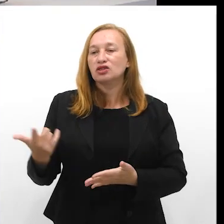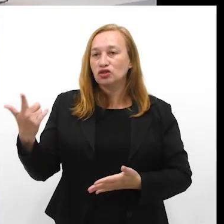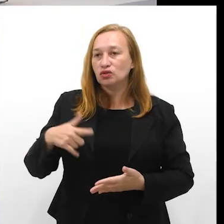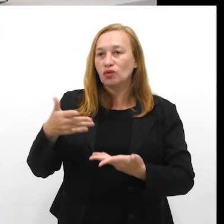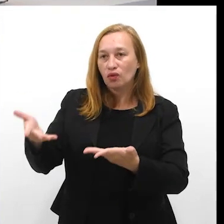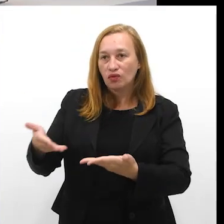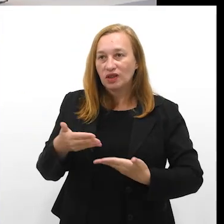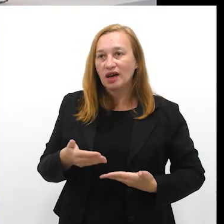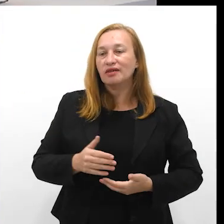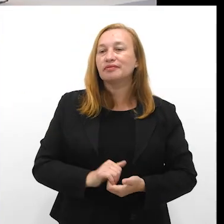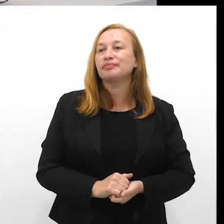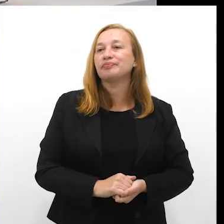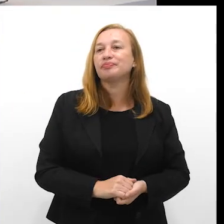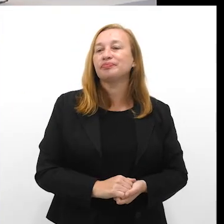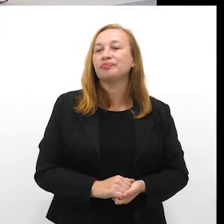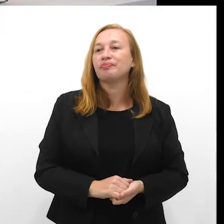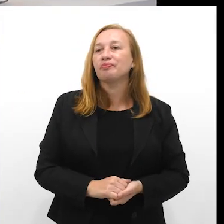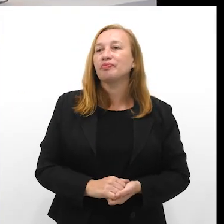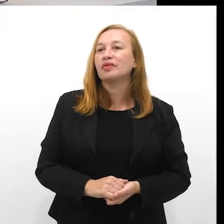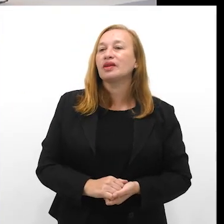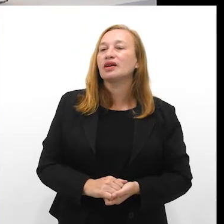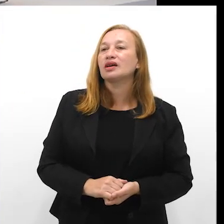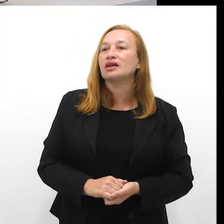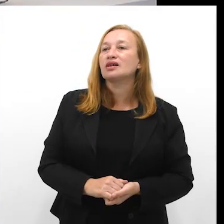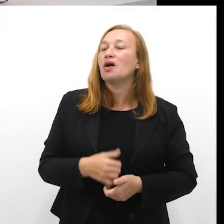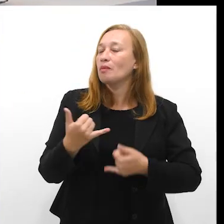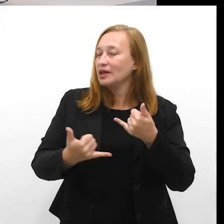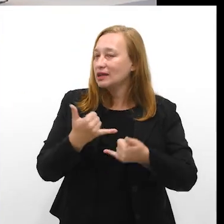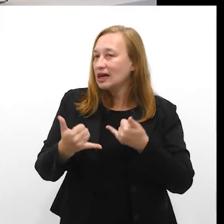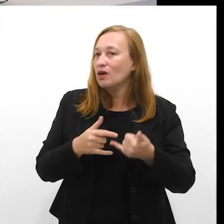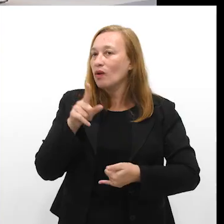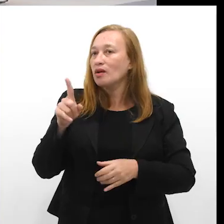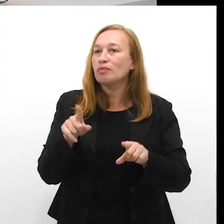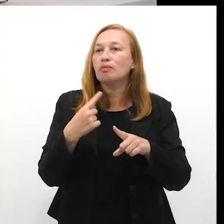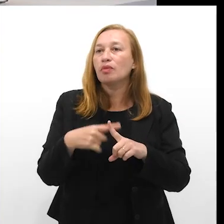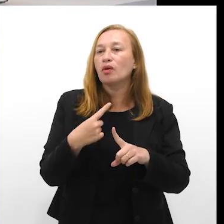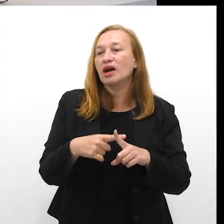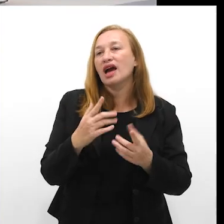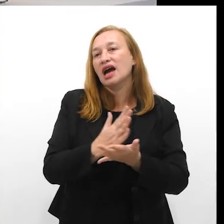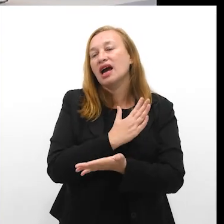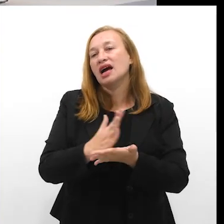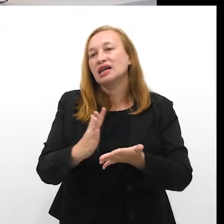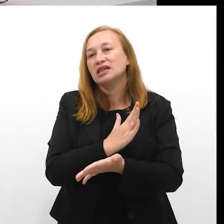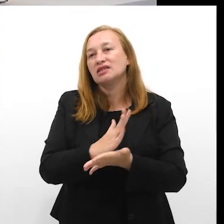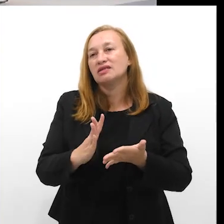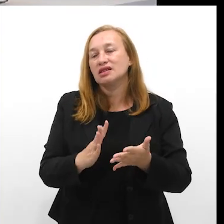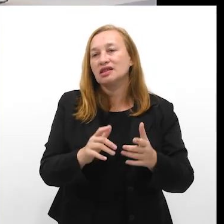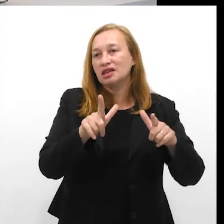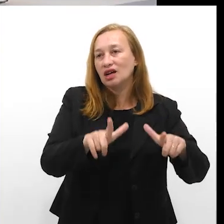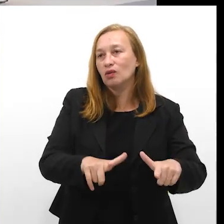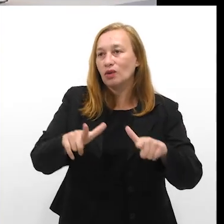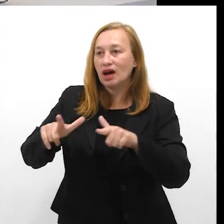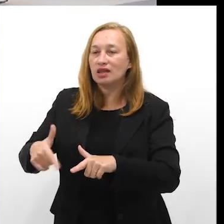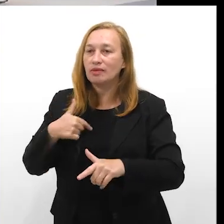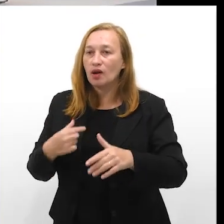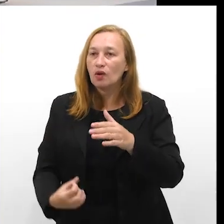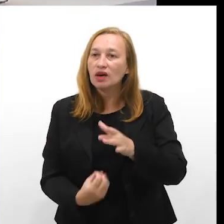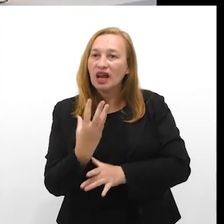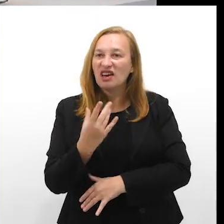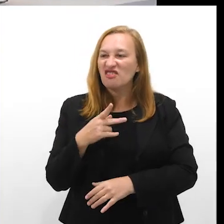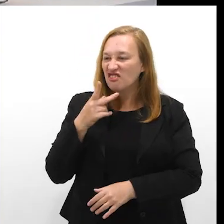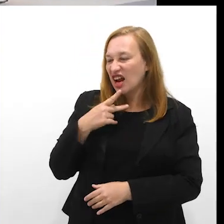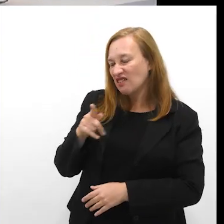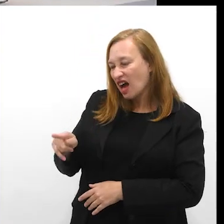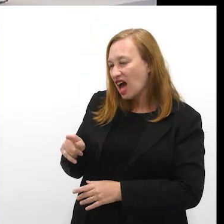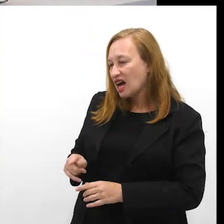trazê-los de novo aqui, os dois, mais uma vez. Eu gosto muito dele. Ele estava muito inspirado, eu brinquei com ele, porque ele, às vezes, deixava uns espaços para eu criar,